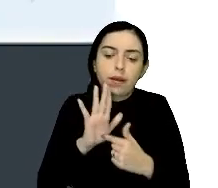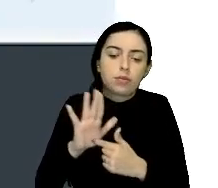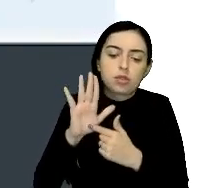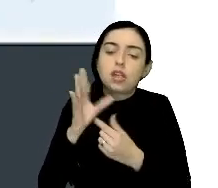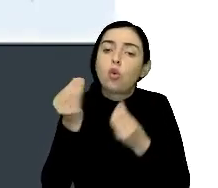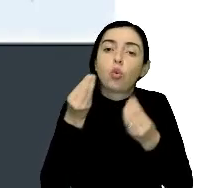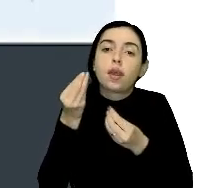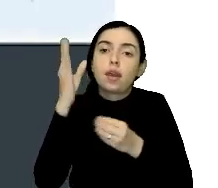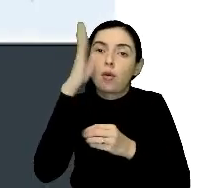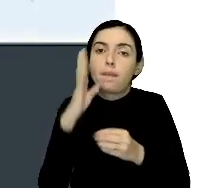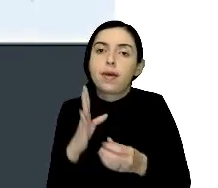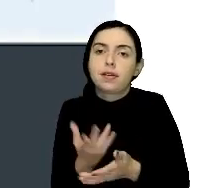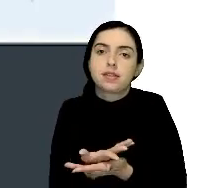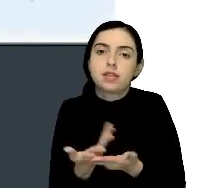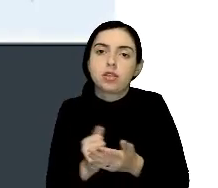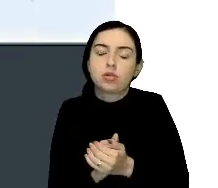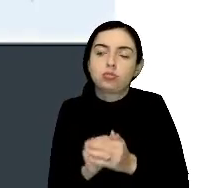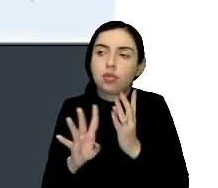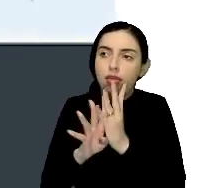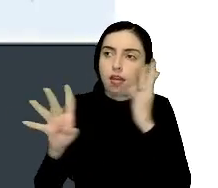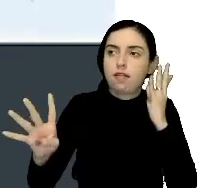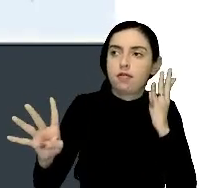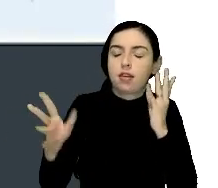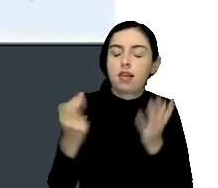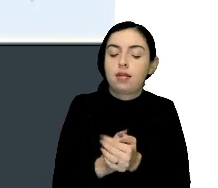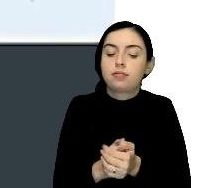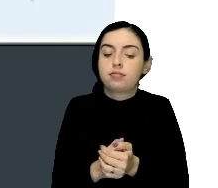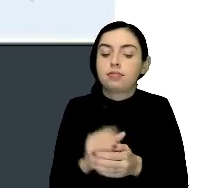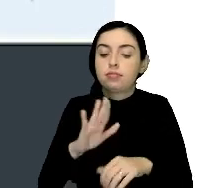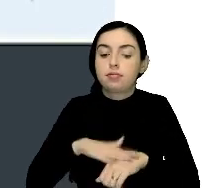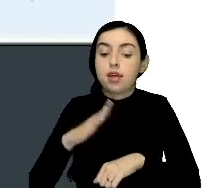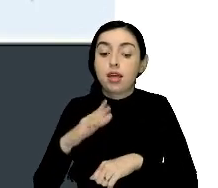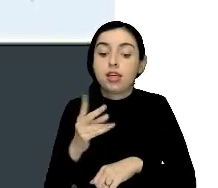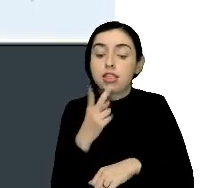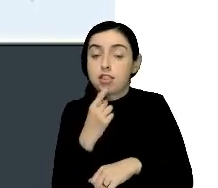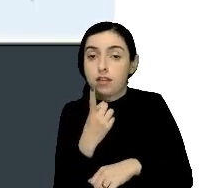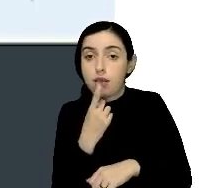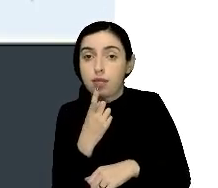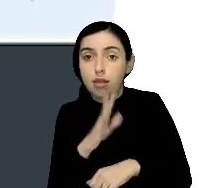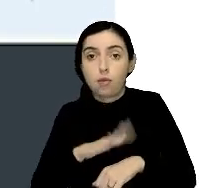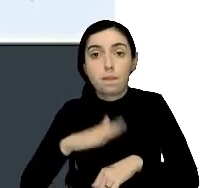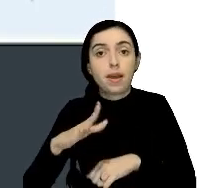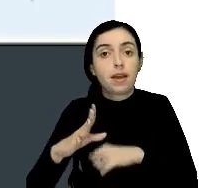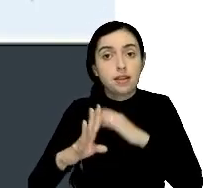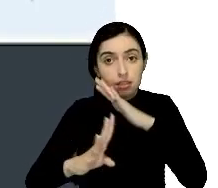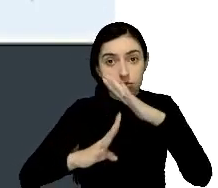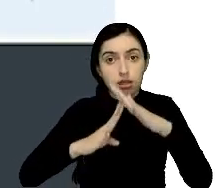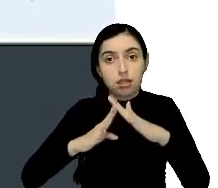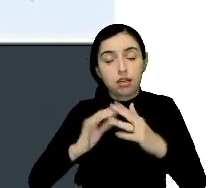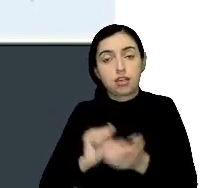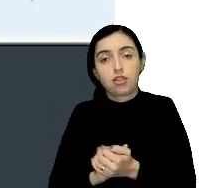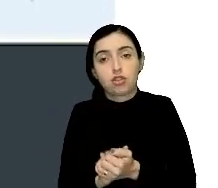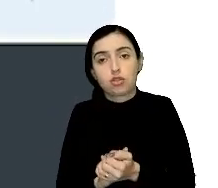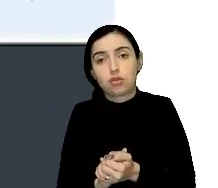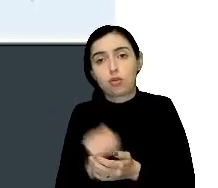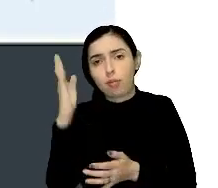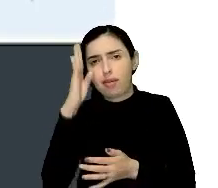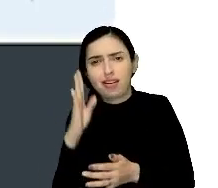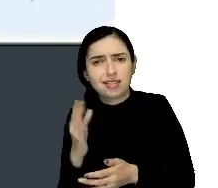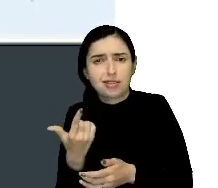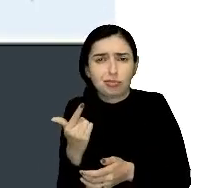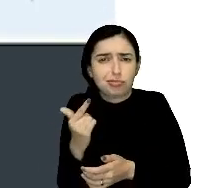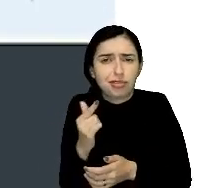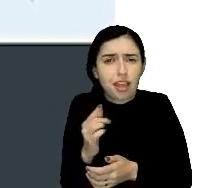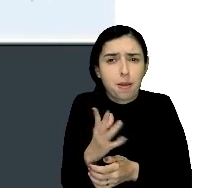fila do pão, né? Quanto mais vermelho, mais migrantes tem. O Brasil é quase transparente ali, né? Então, o